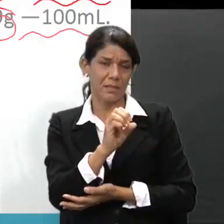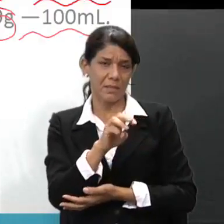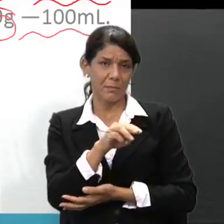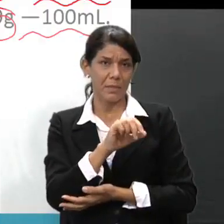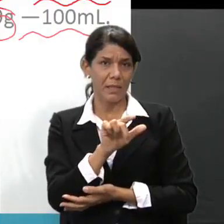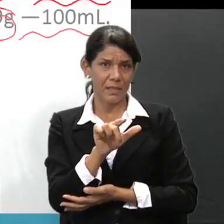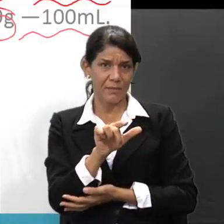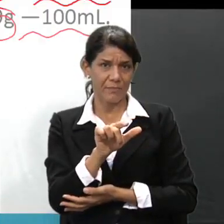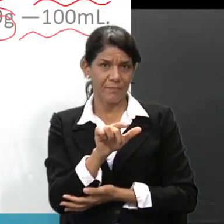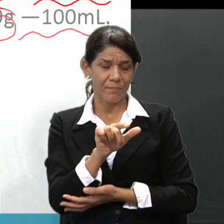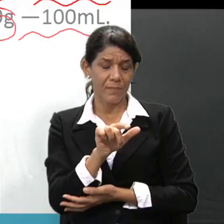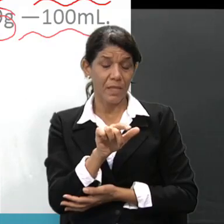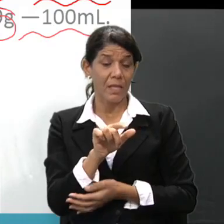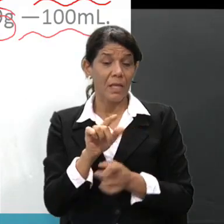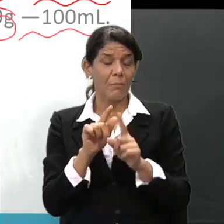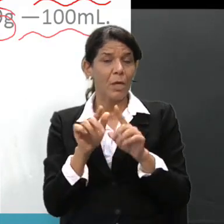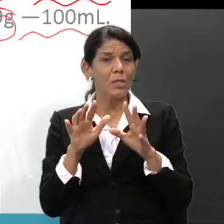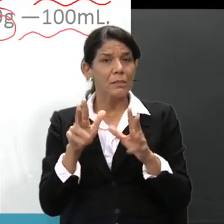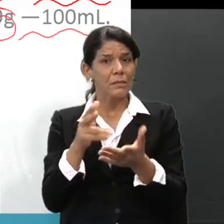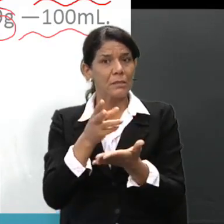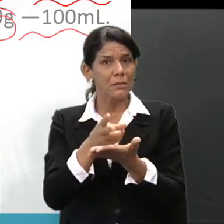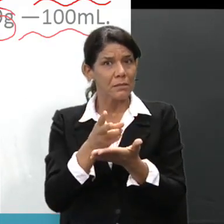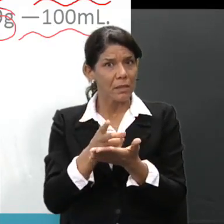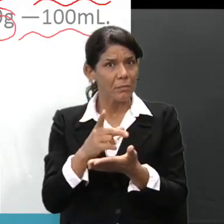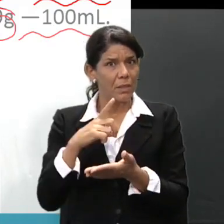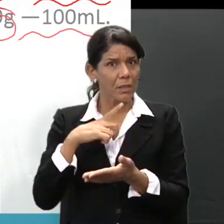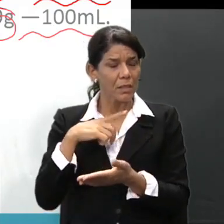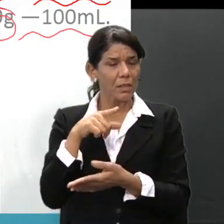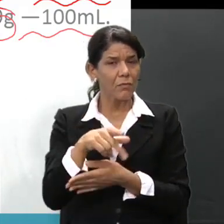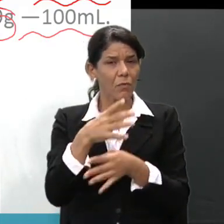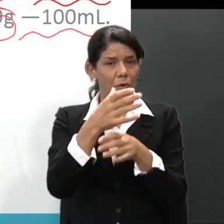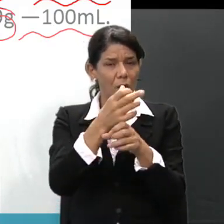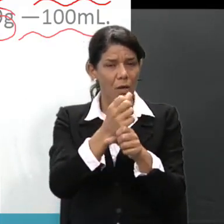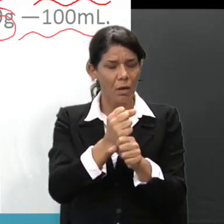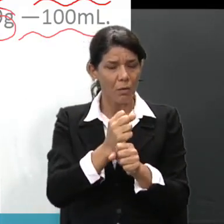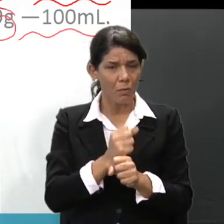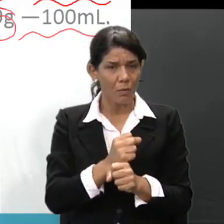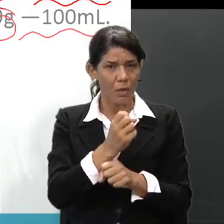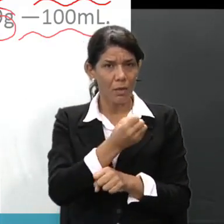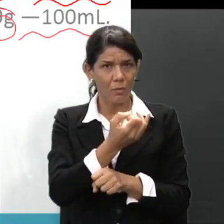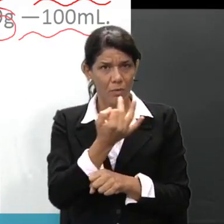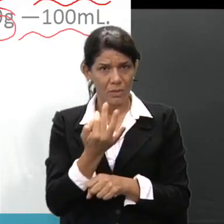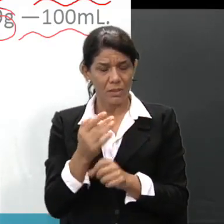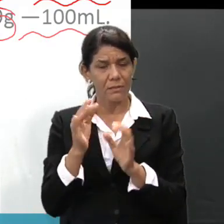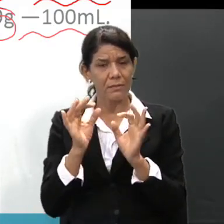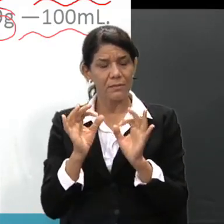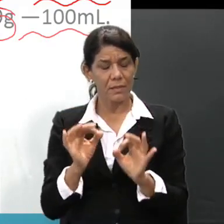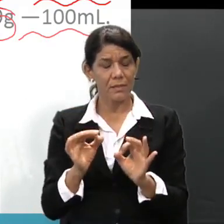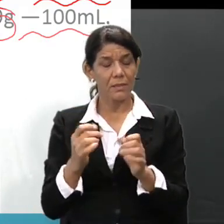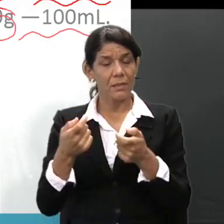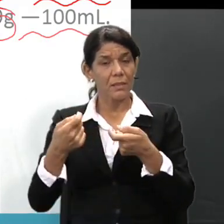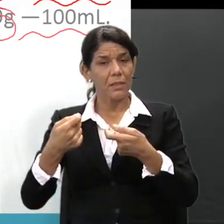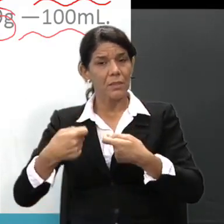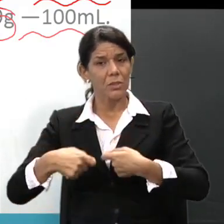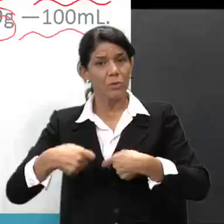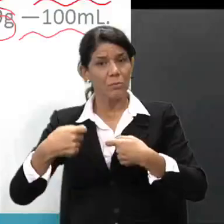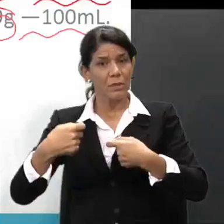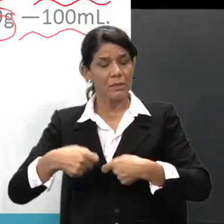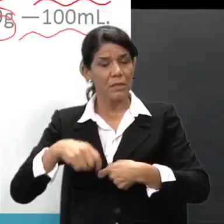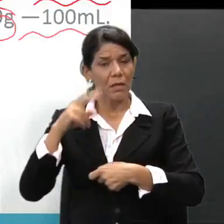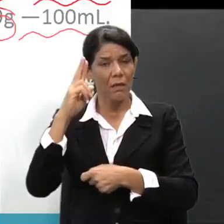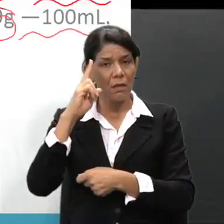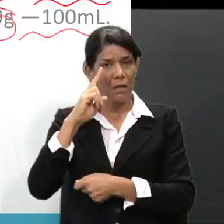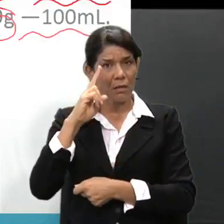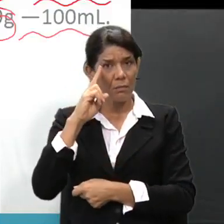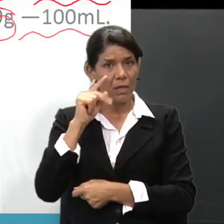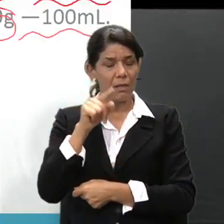ml. Entretanto, toda vez que formos calcular a quantidade, precisamos